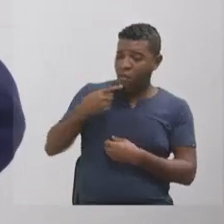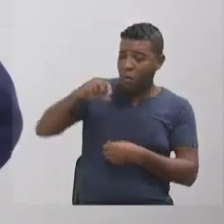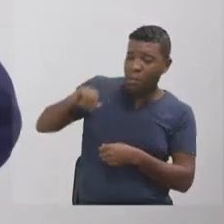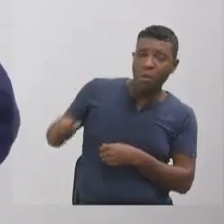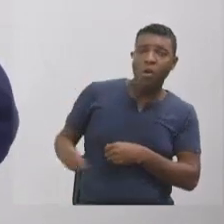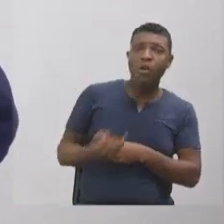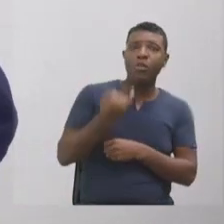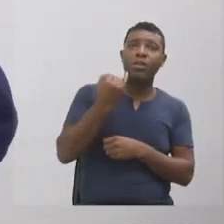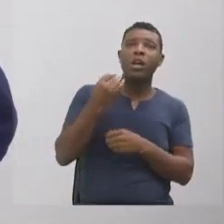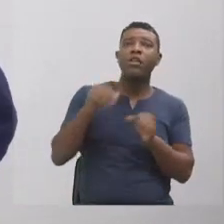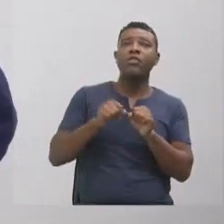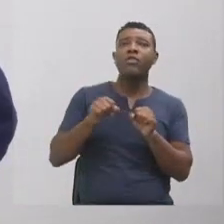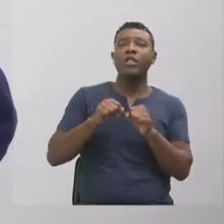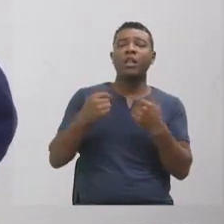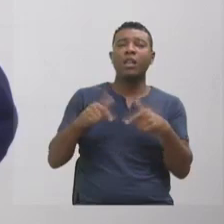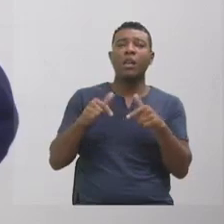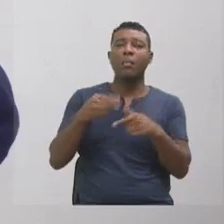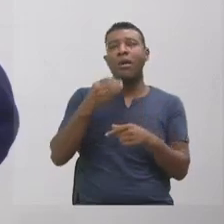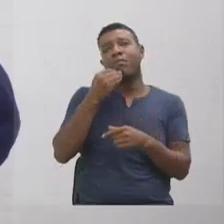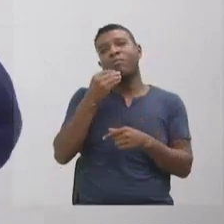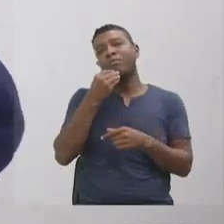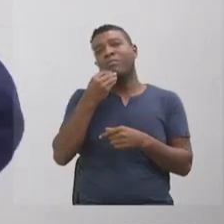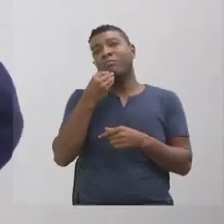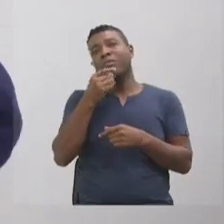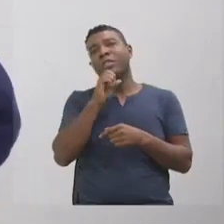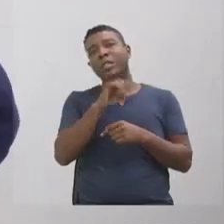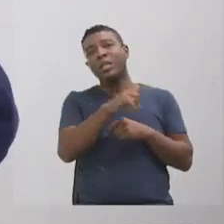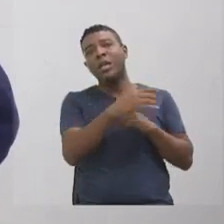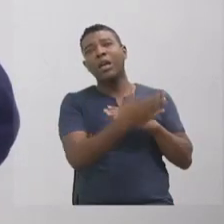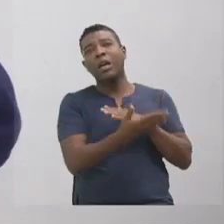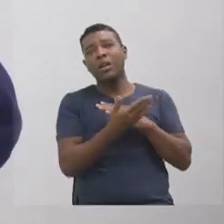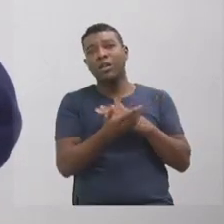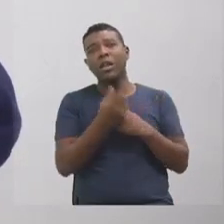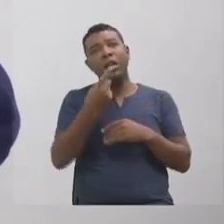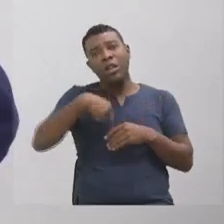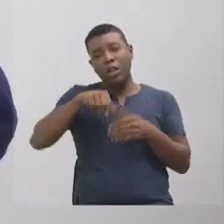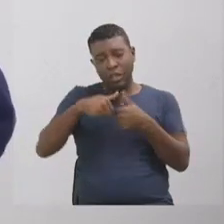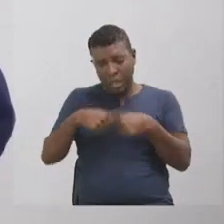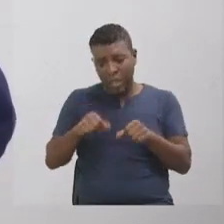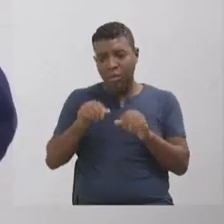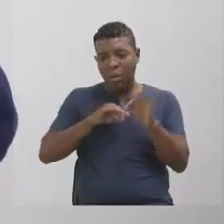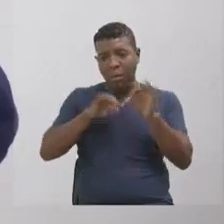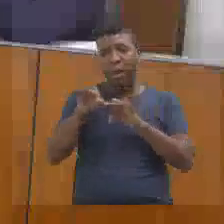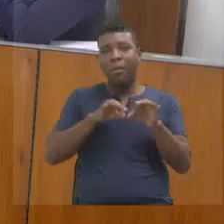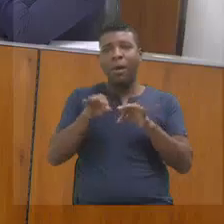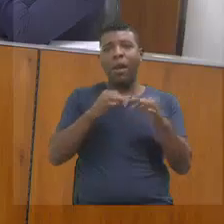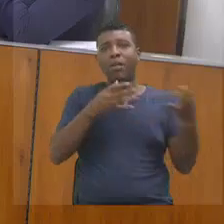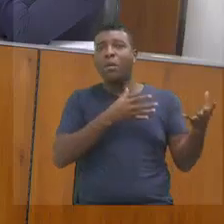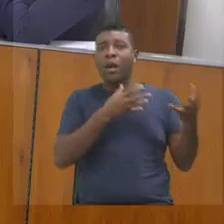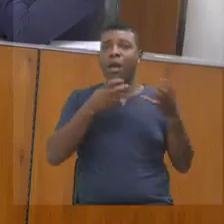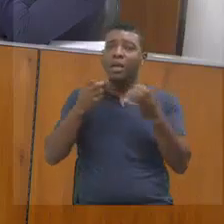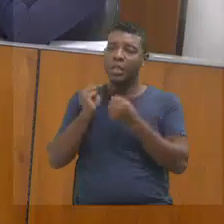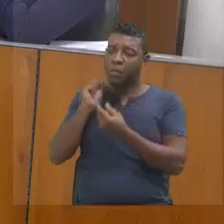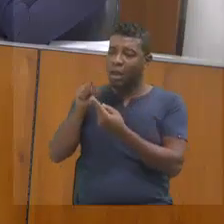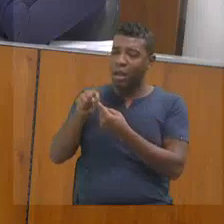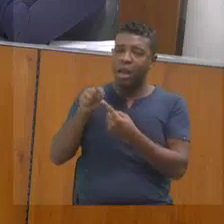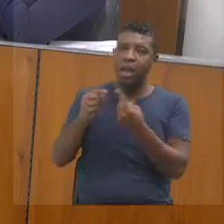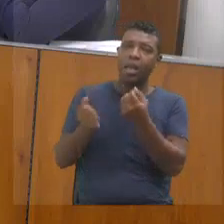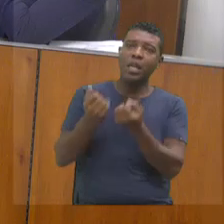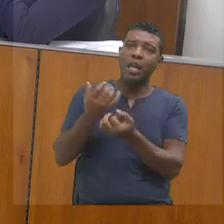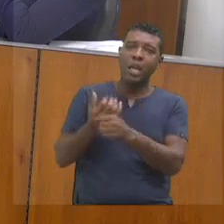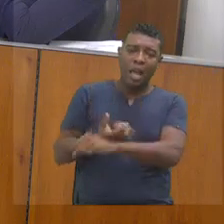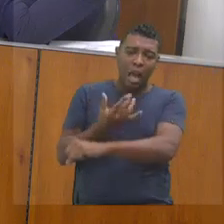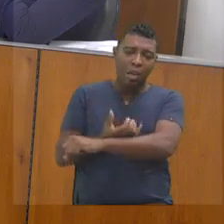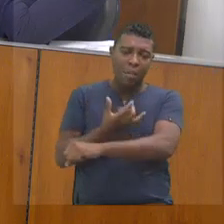se o senhor puder nos ajudar nesse sentido nós somos preparados para receber a linha de Queimados mais 10 leitos de UTI que a gente sabe que na nossa máquina